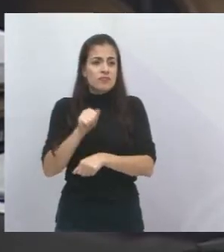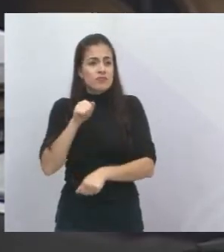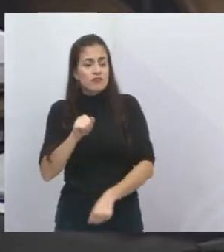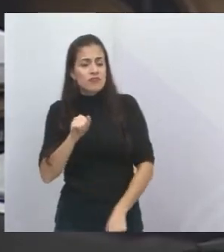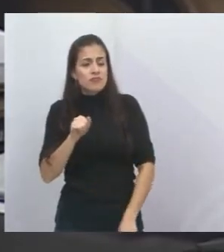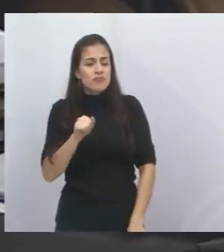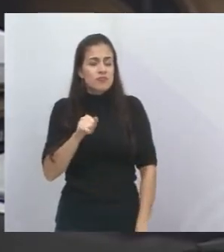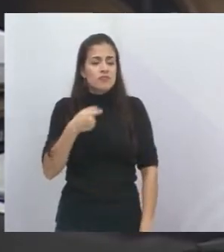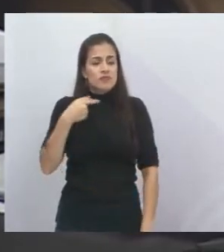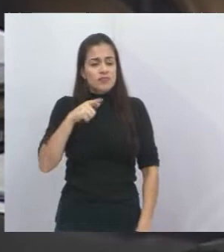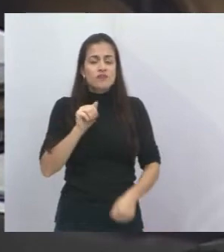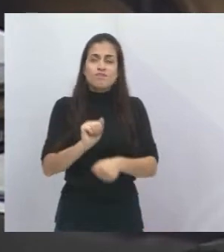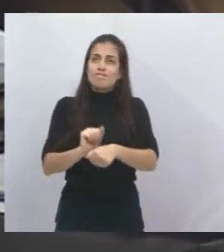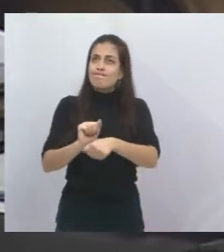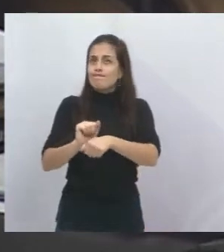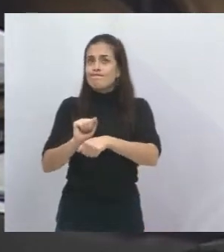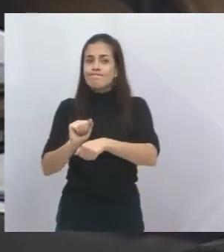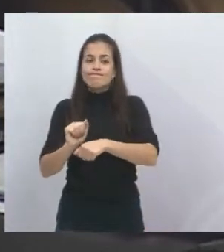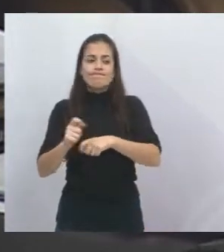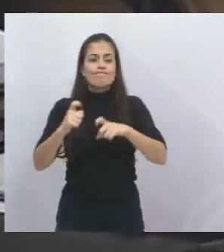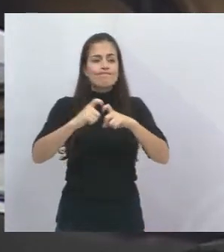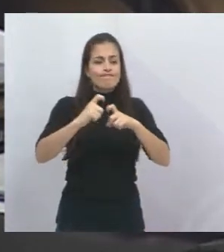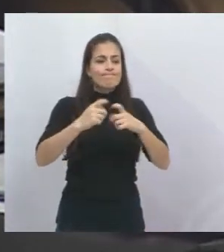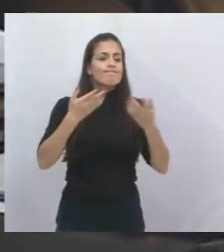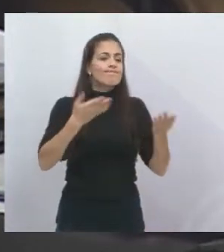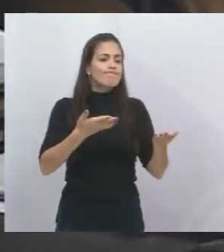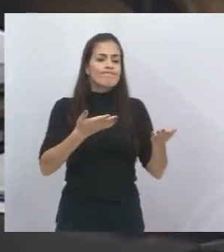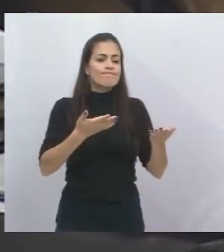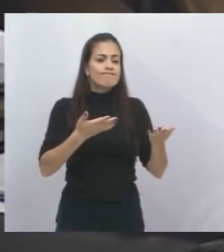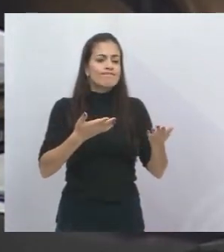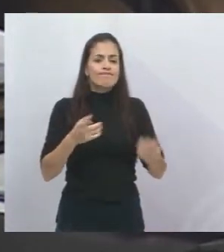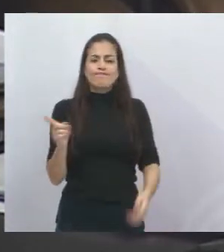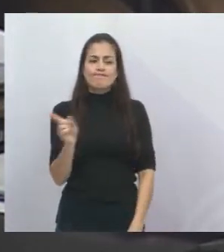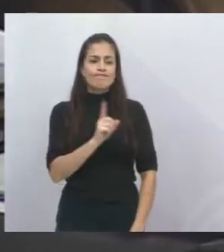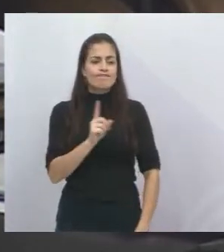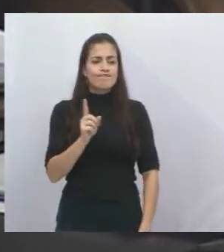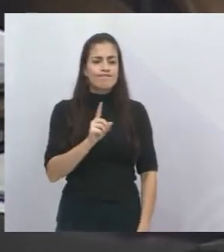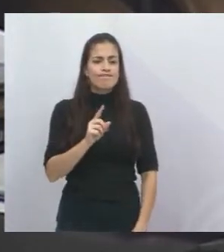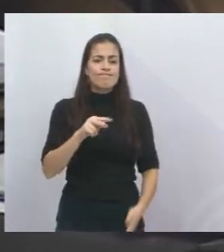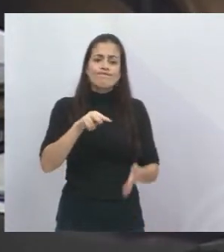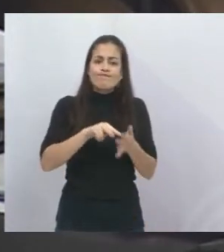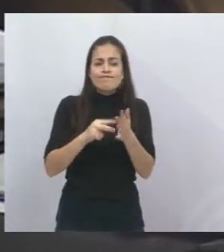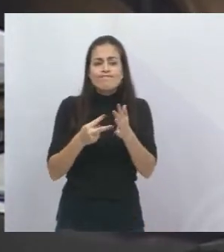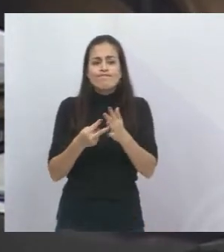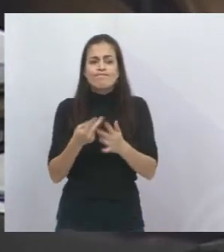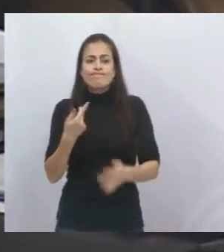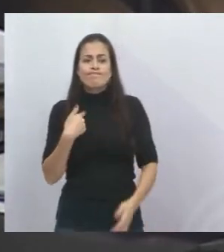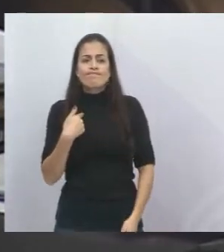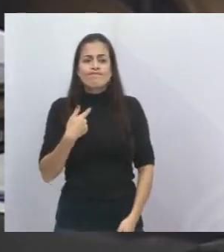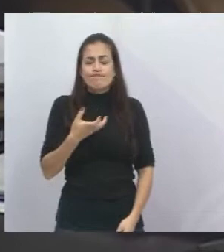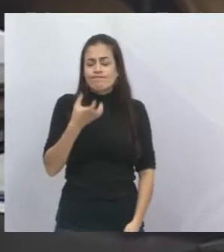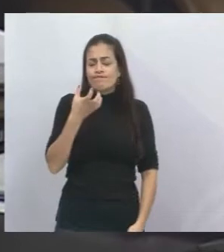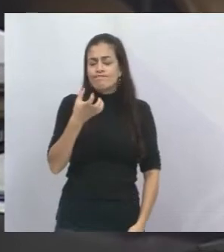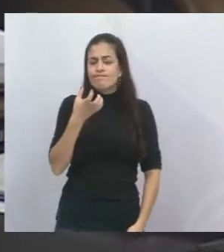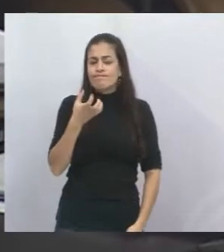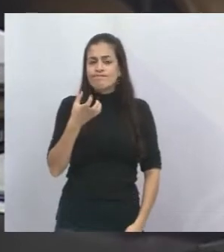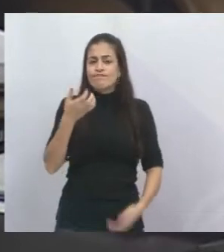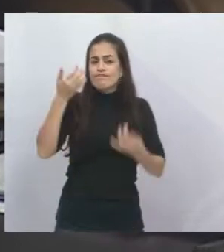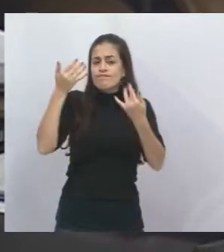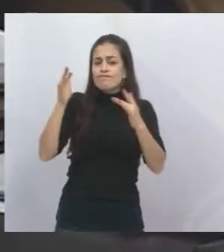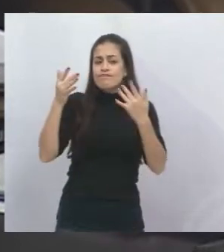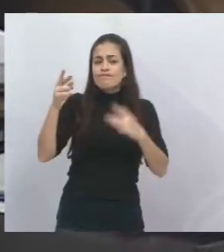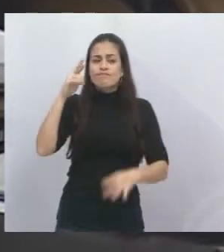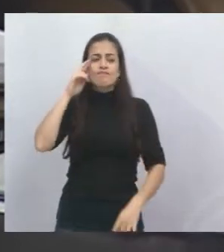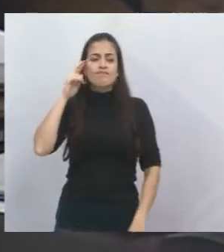É óbvio que não. Então, nesse sentido, eu quero dizer que Roninha, parabenizo você por esse seu